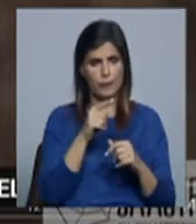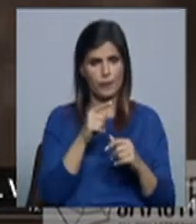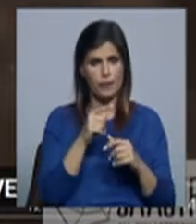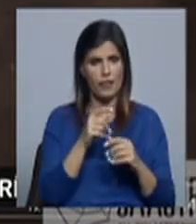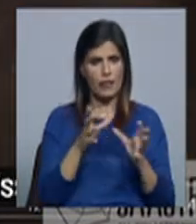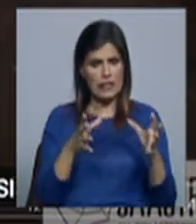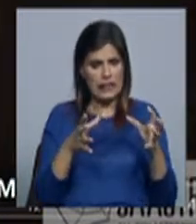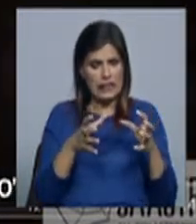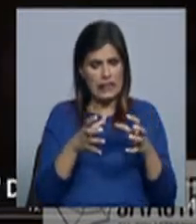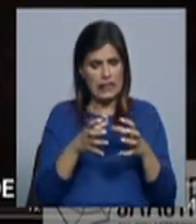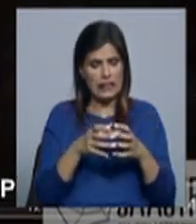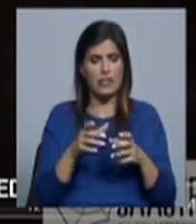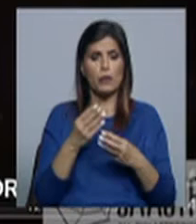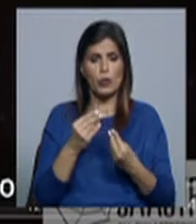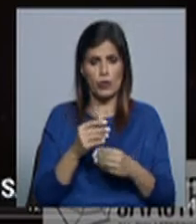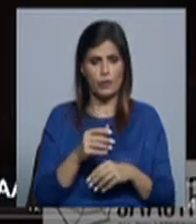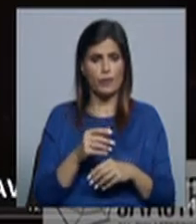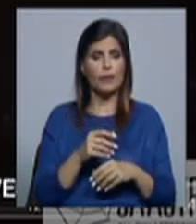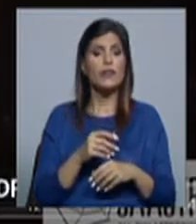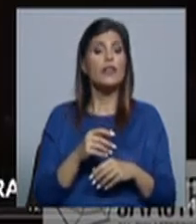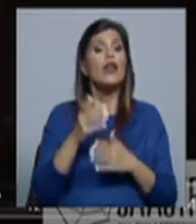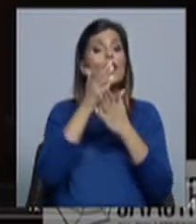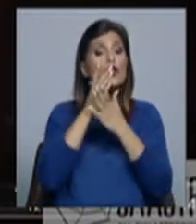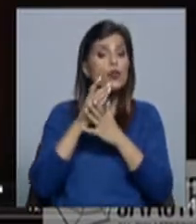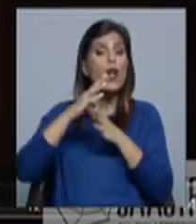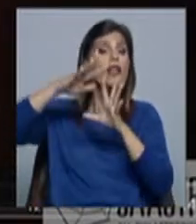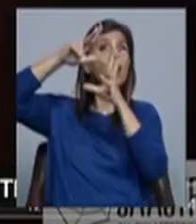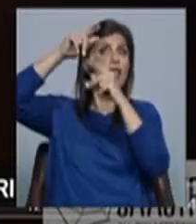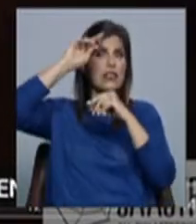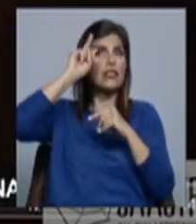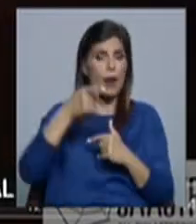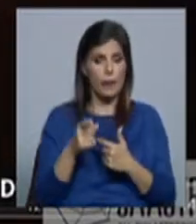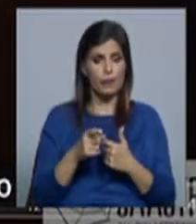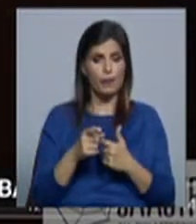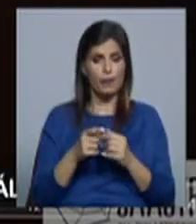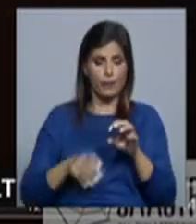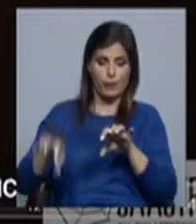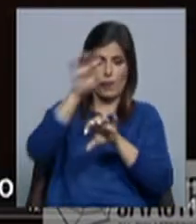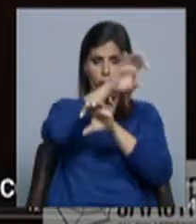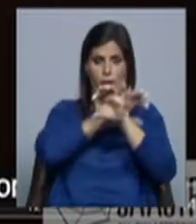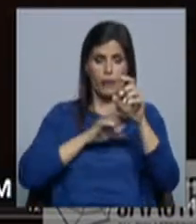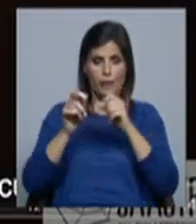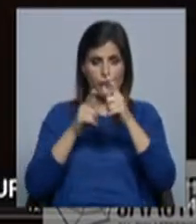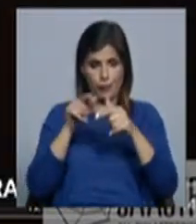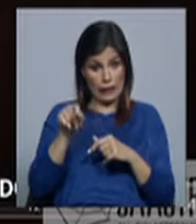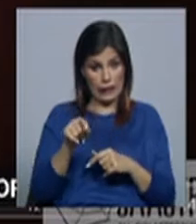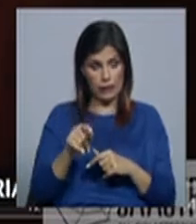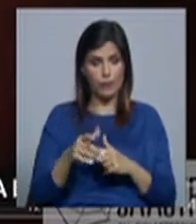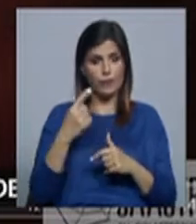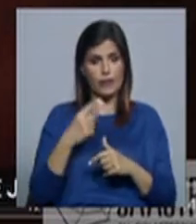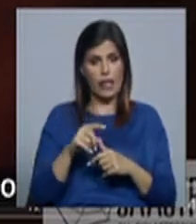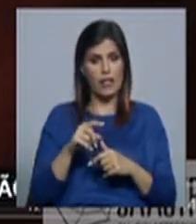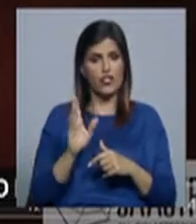comprimida. E os astrónomos sabem que à volta destas estrelas anãs brancas também já temos